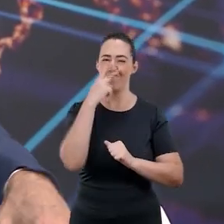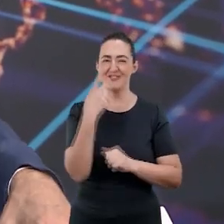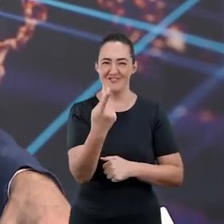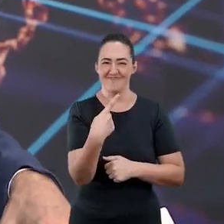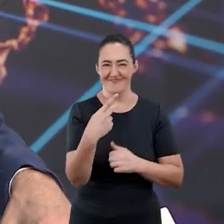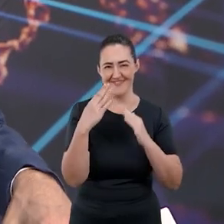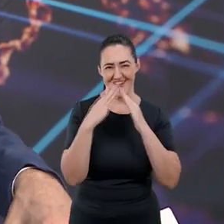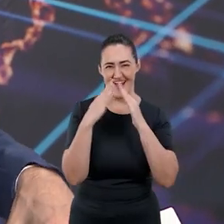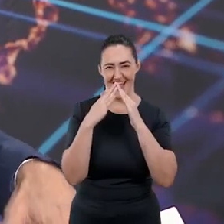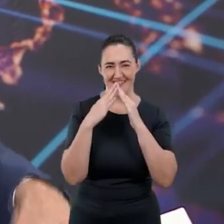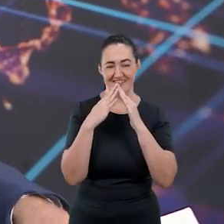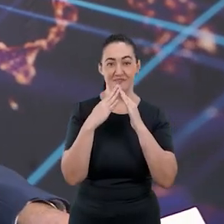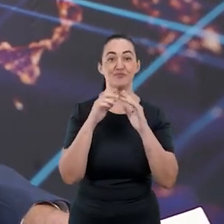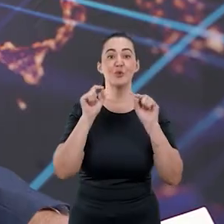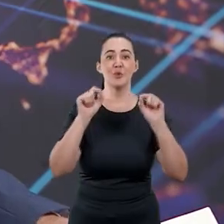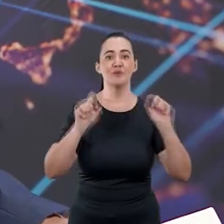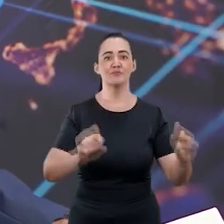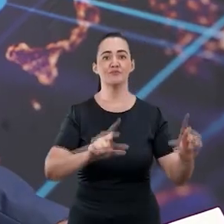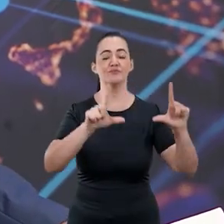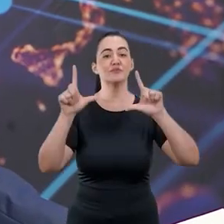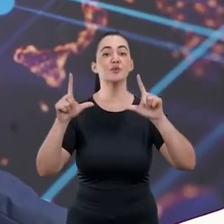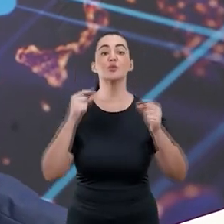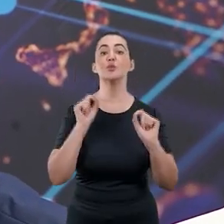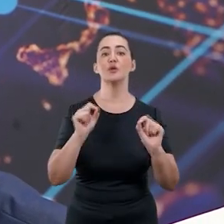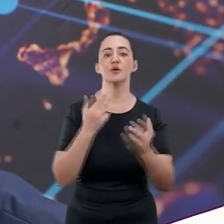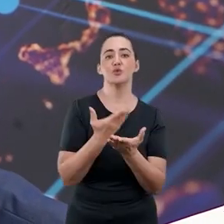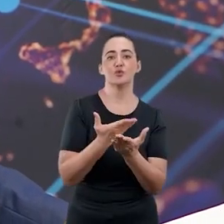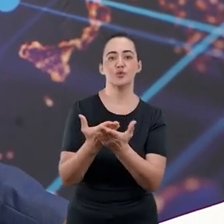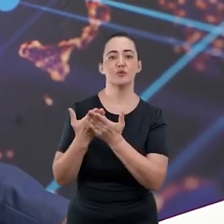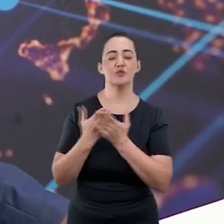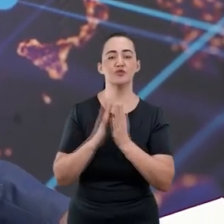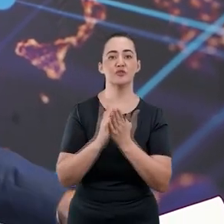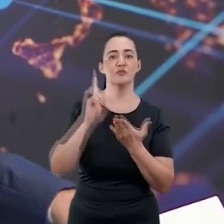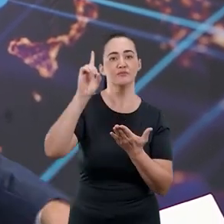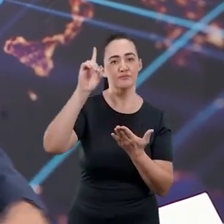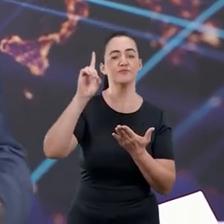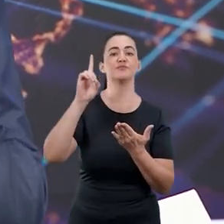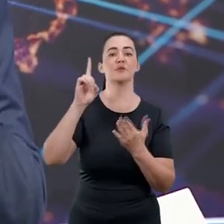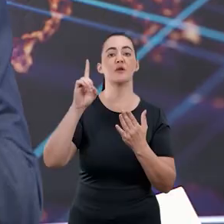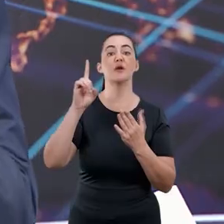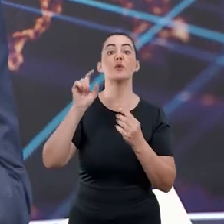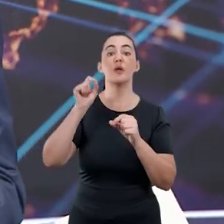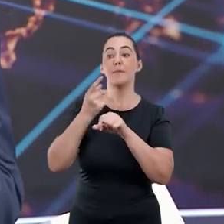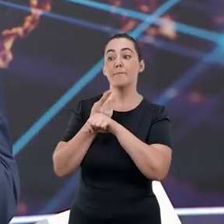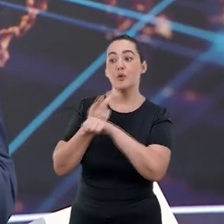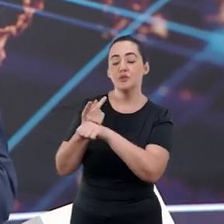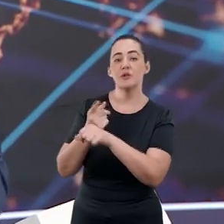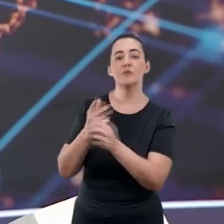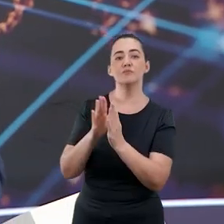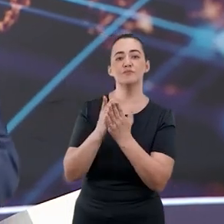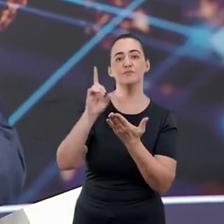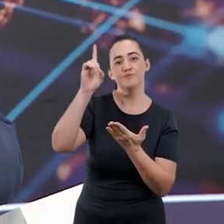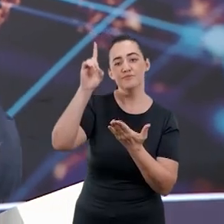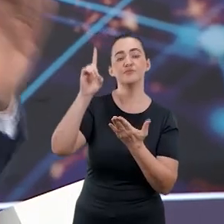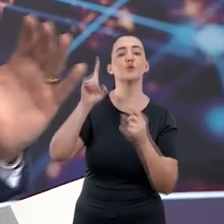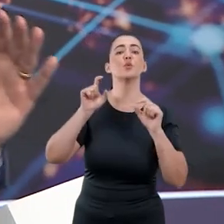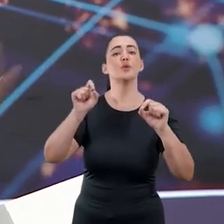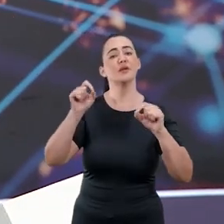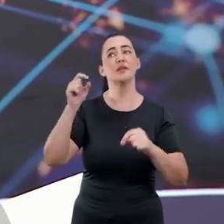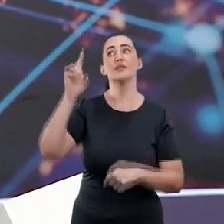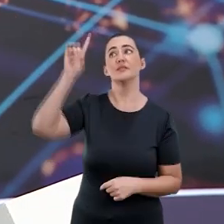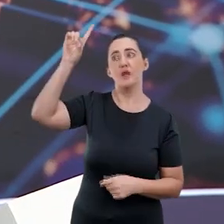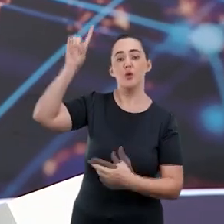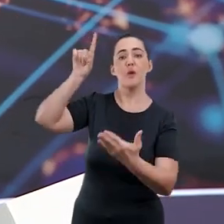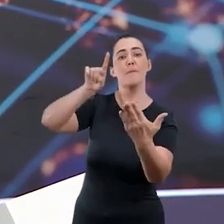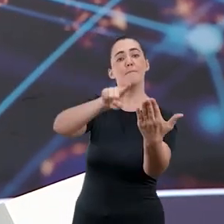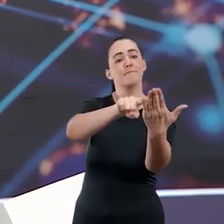casa, porque esse programa é o programa do estudo bíblico, é o programa onde buscamos na palavra de Deus entender e compreender as grandes